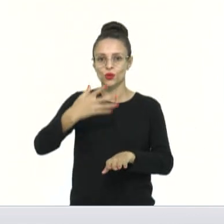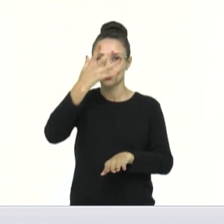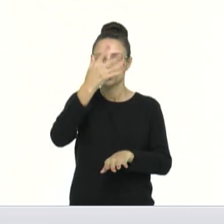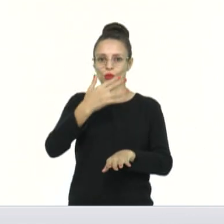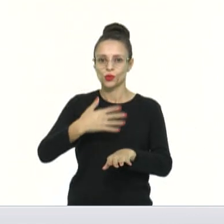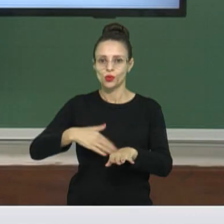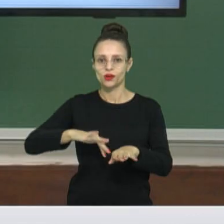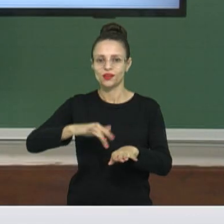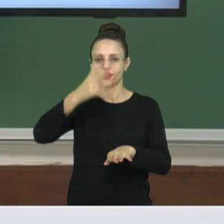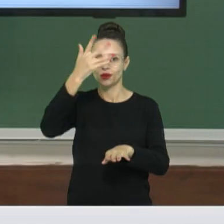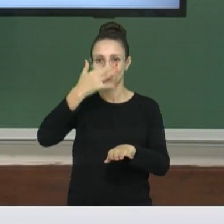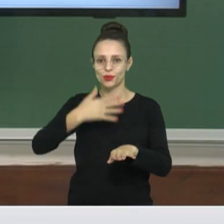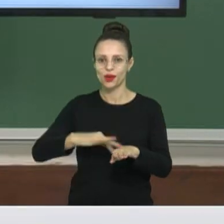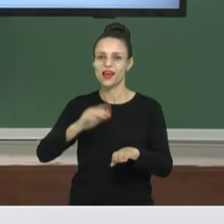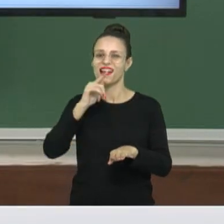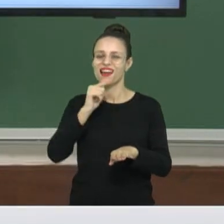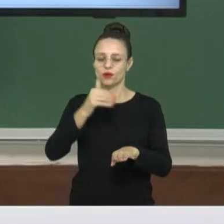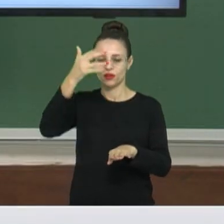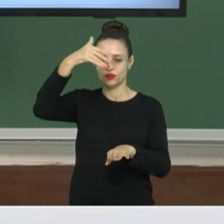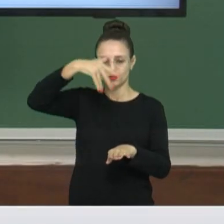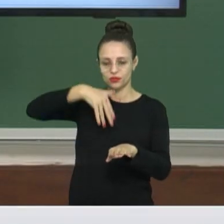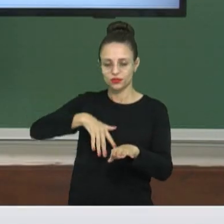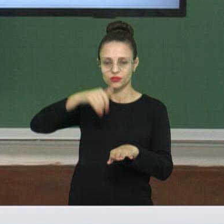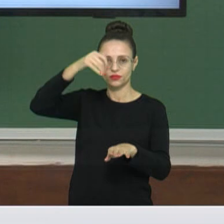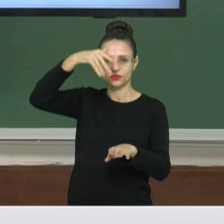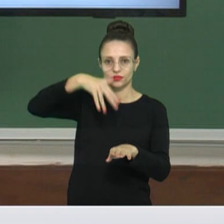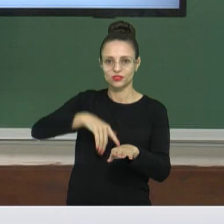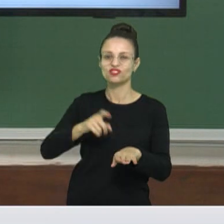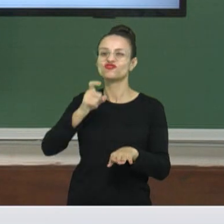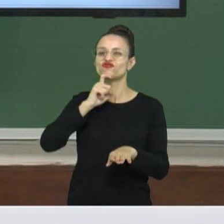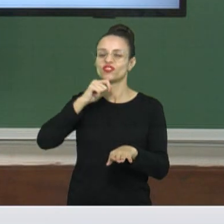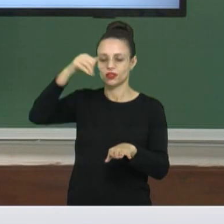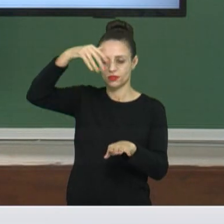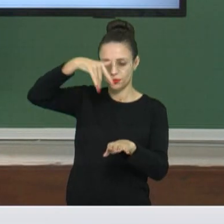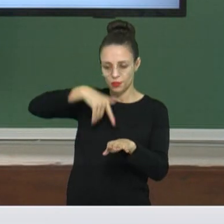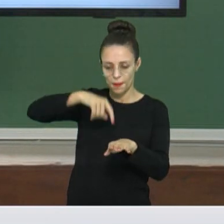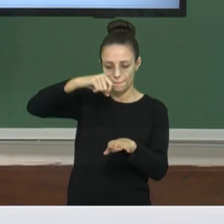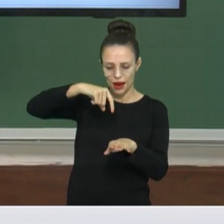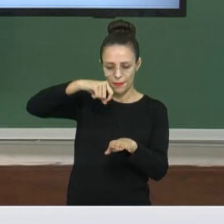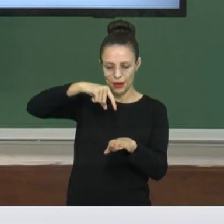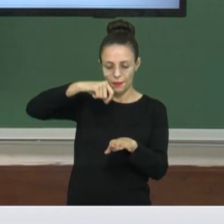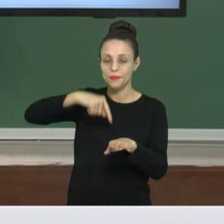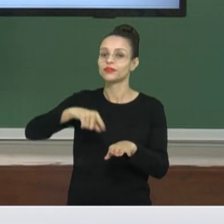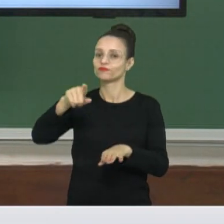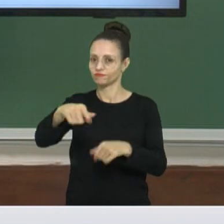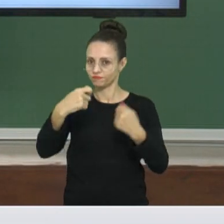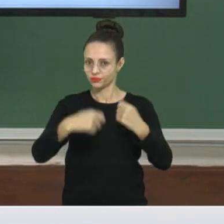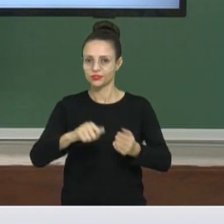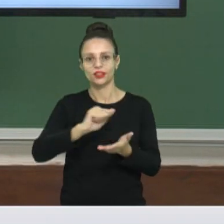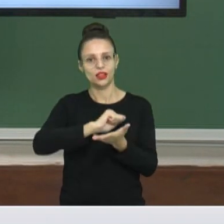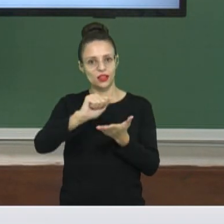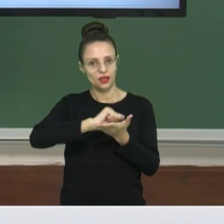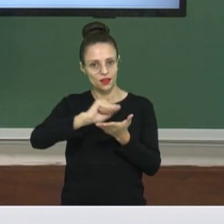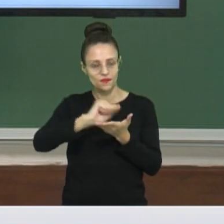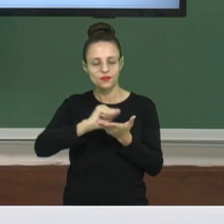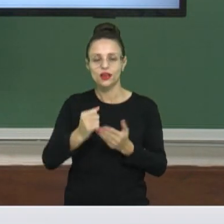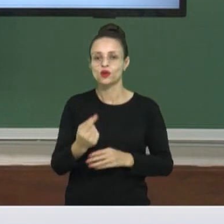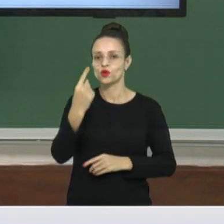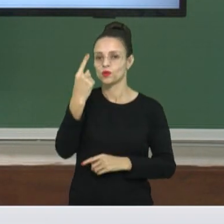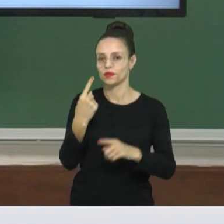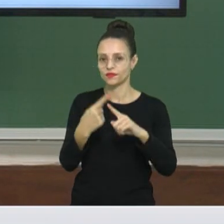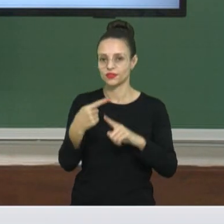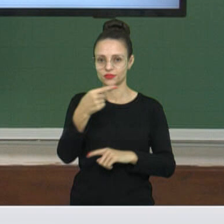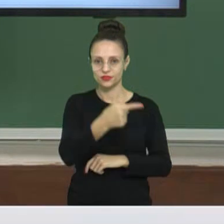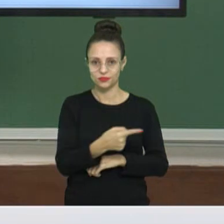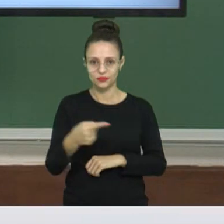fica pingando a água ali, quando a geladeira está muito cheia de gelo, ela vai pingando, né? Lave-o 1 vez